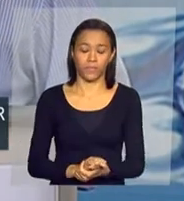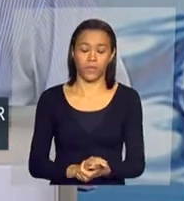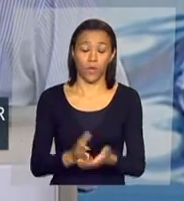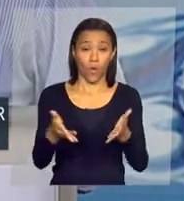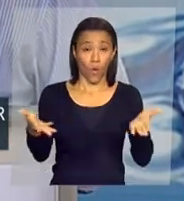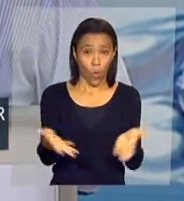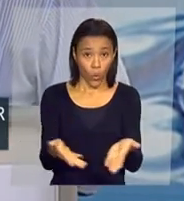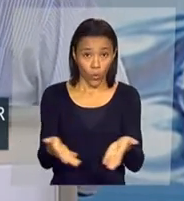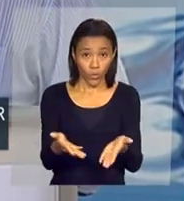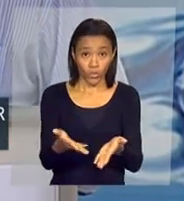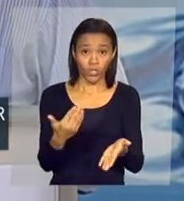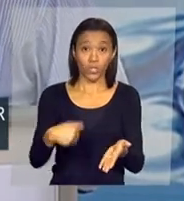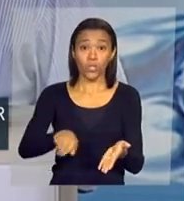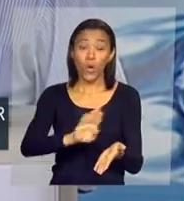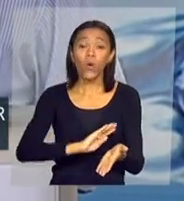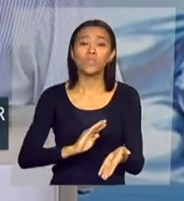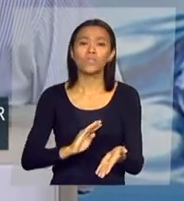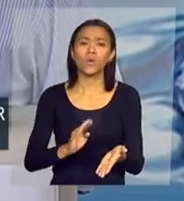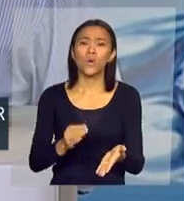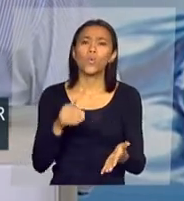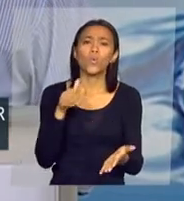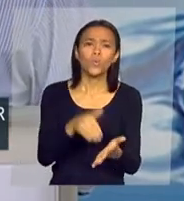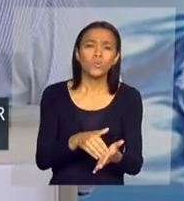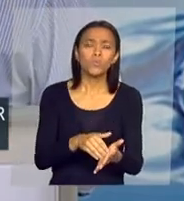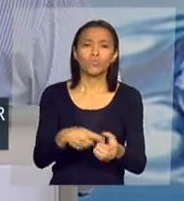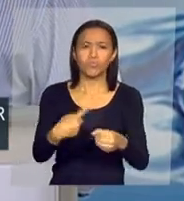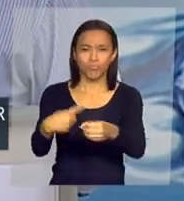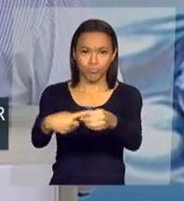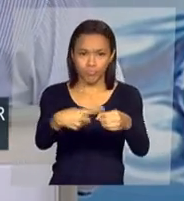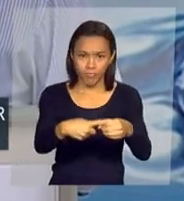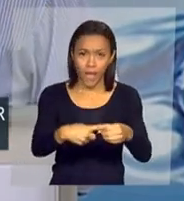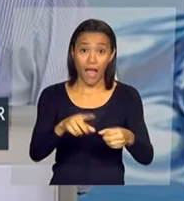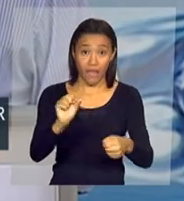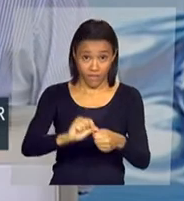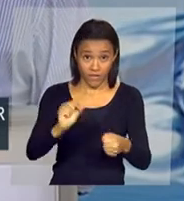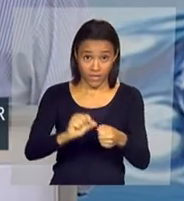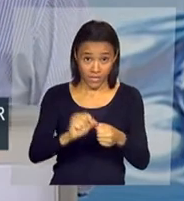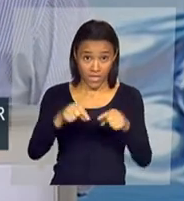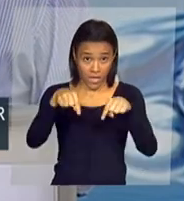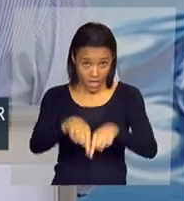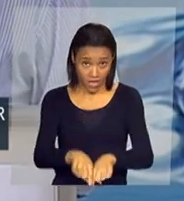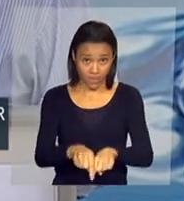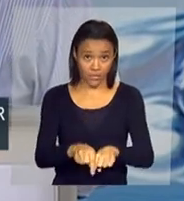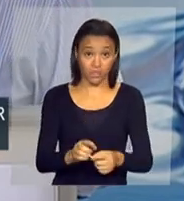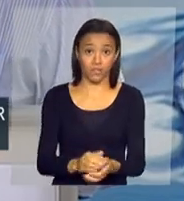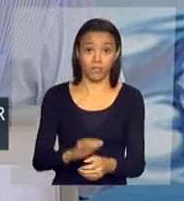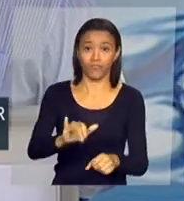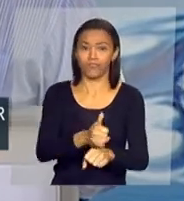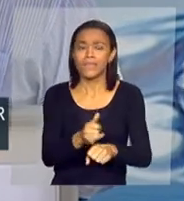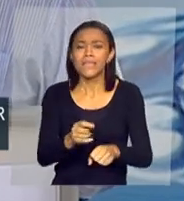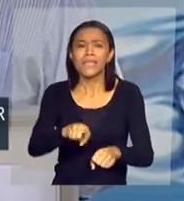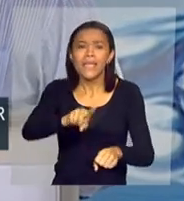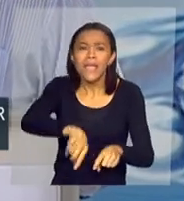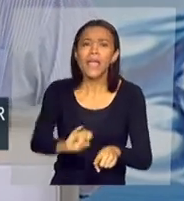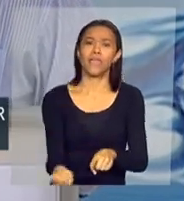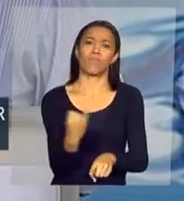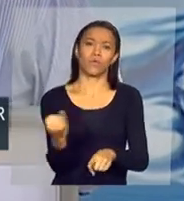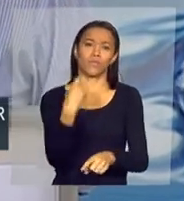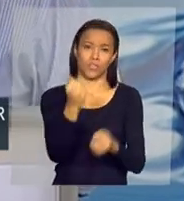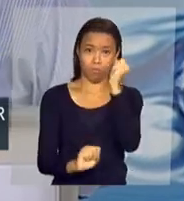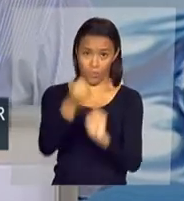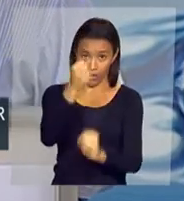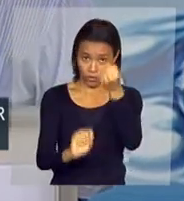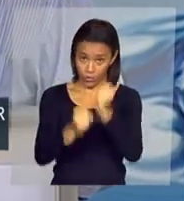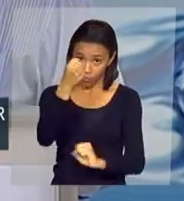Hoje somos o único município do piauiense a produzir essa substância, tão importante para a indústria